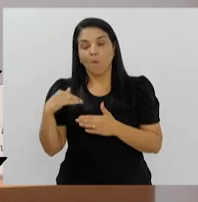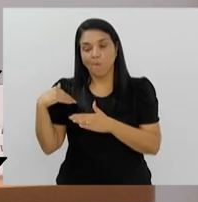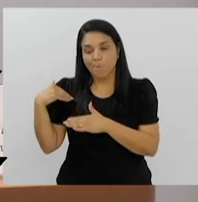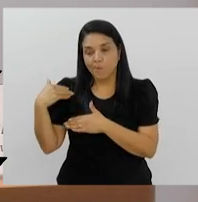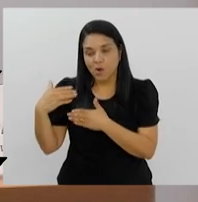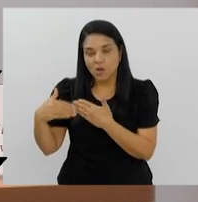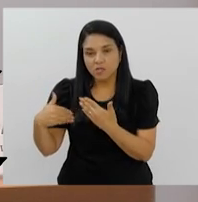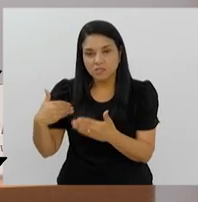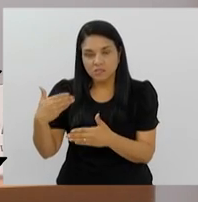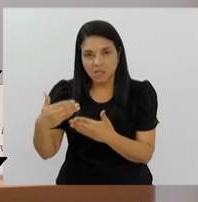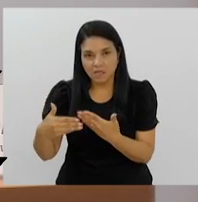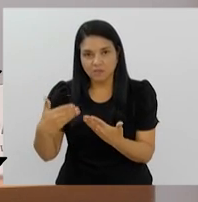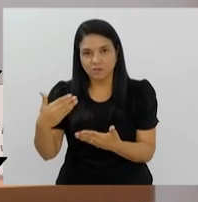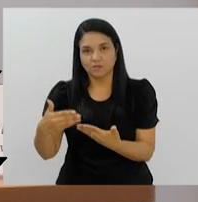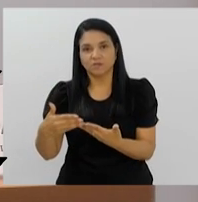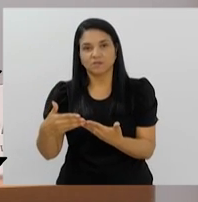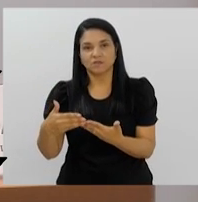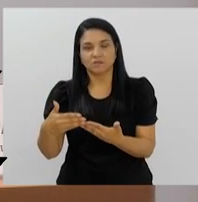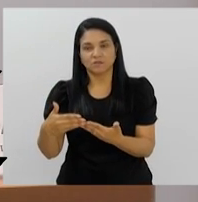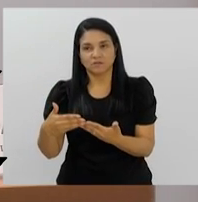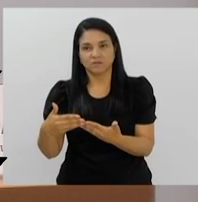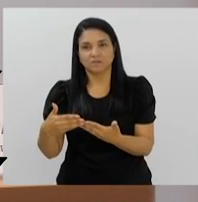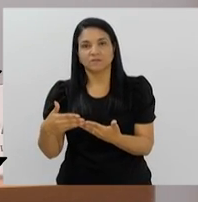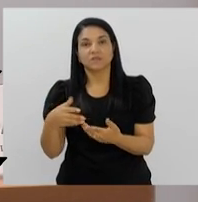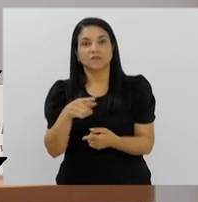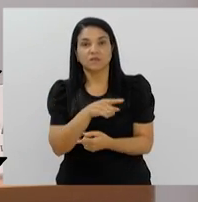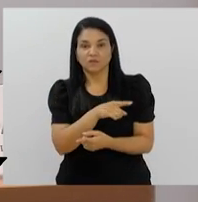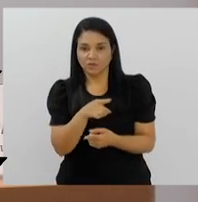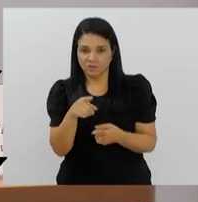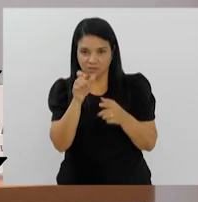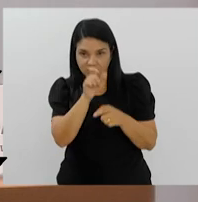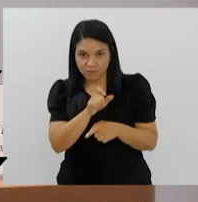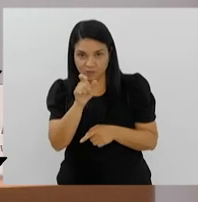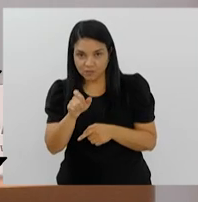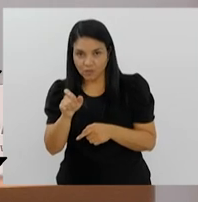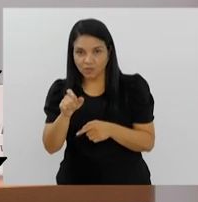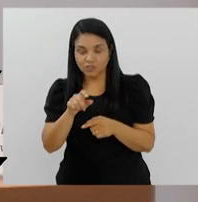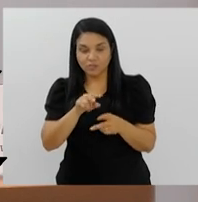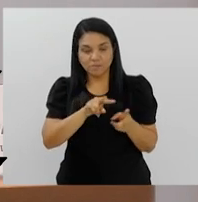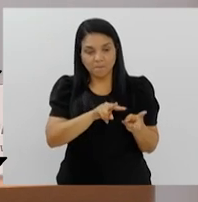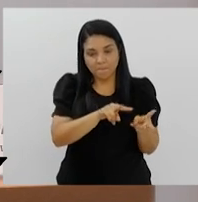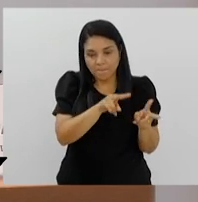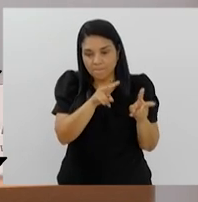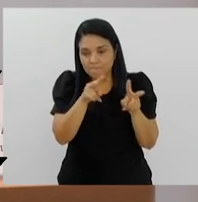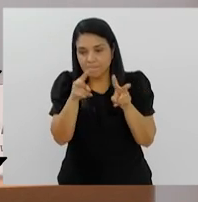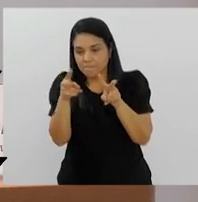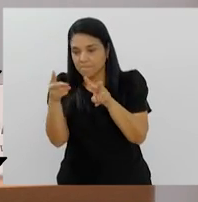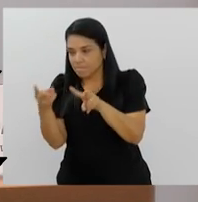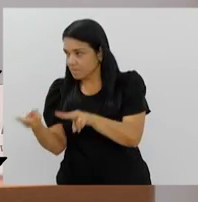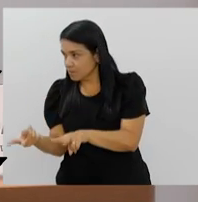processo senhores deputados e todos que estão aqui de migração